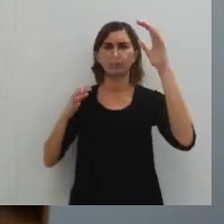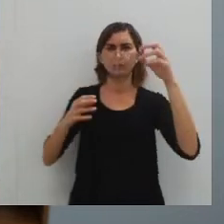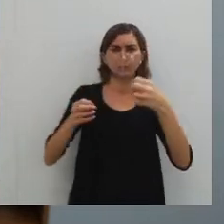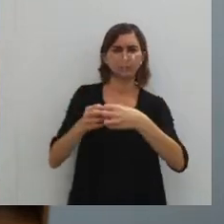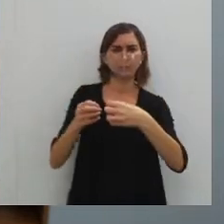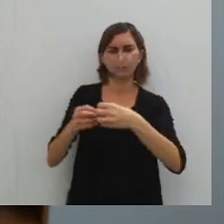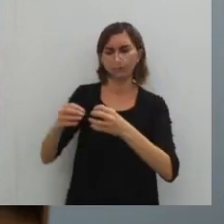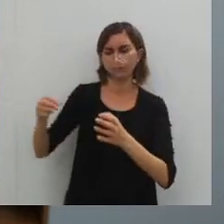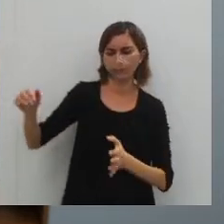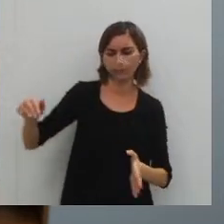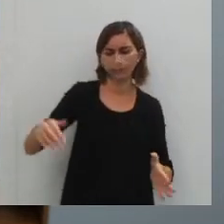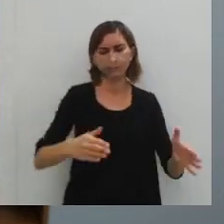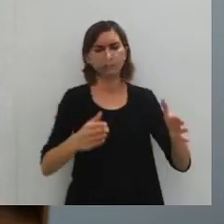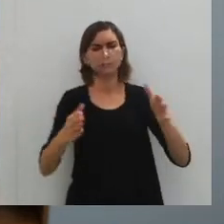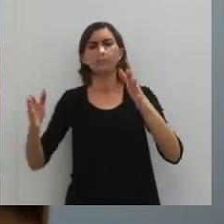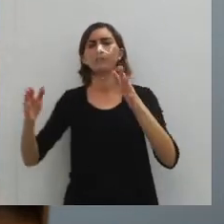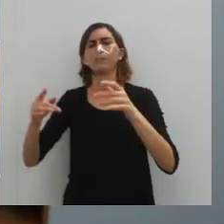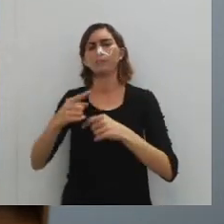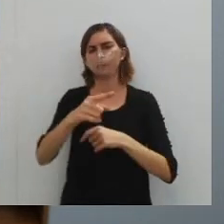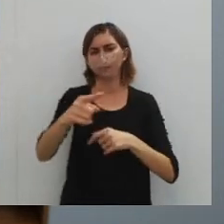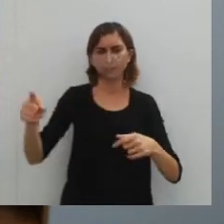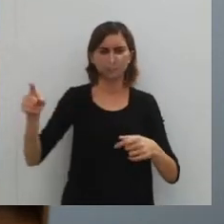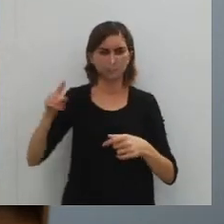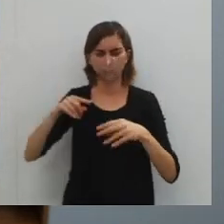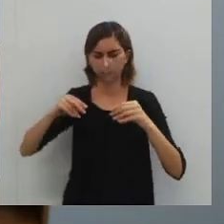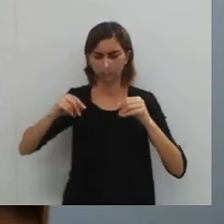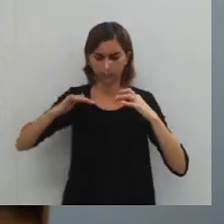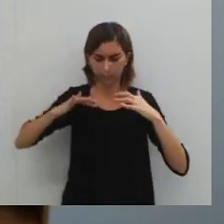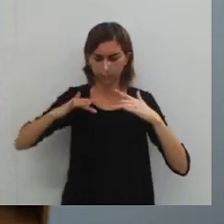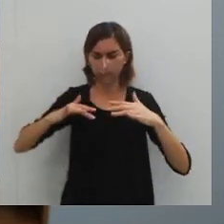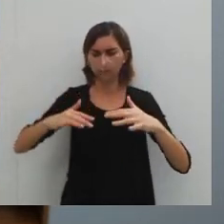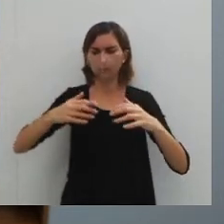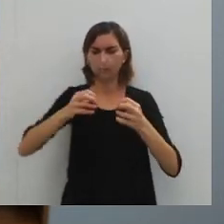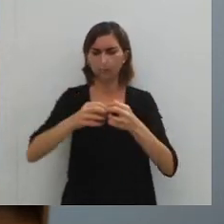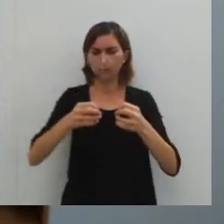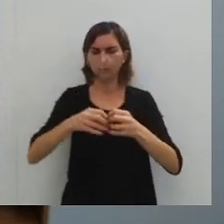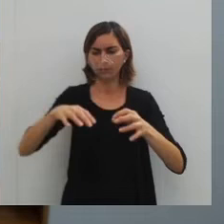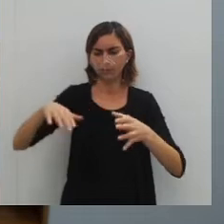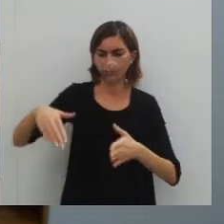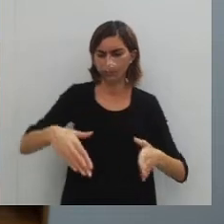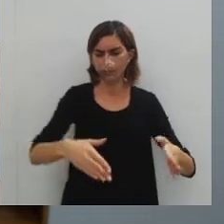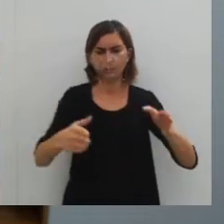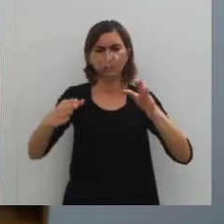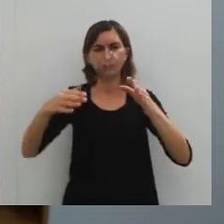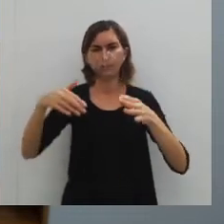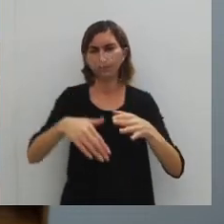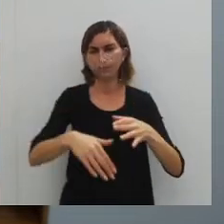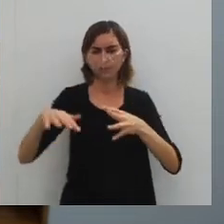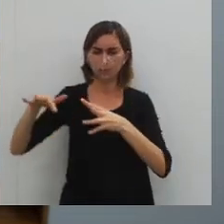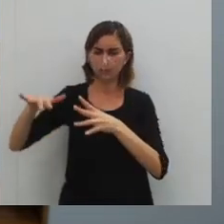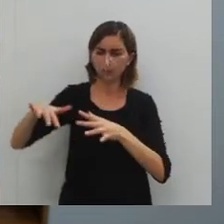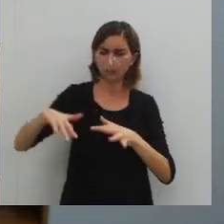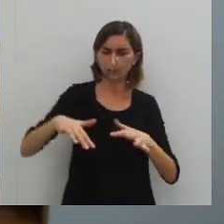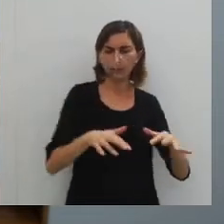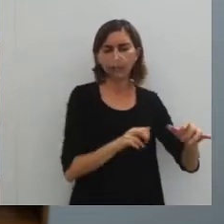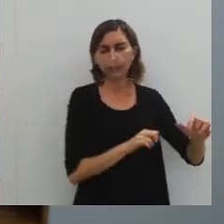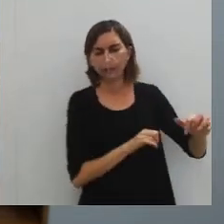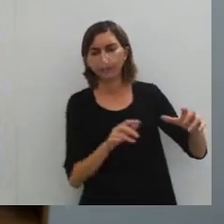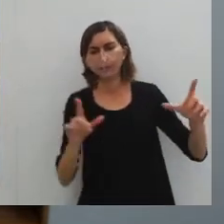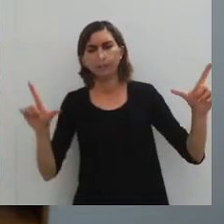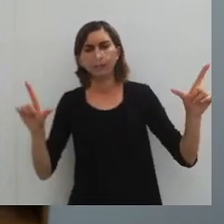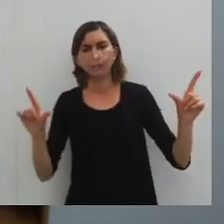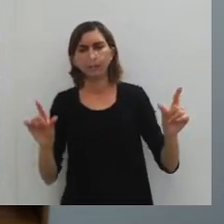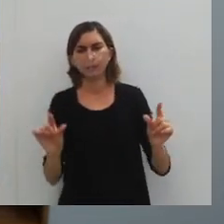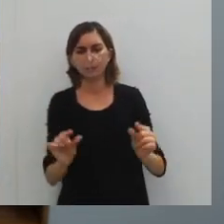próximo aos rios, esse solo na margem do rio vai para o seu leito, vai diminuir